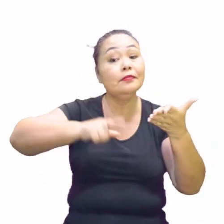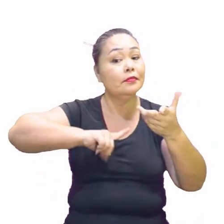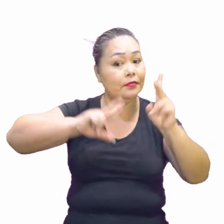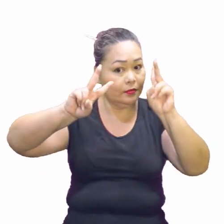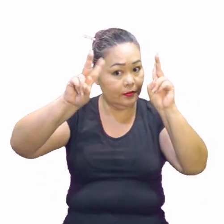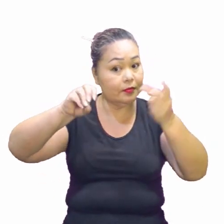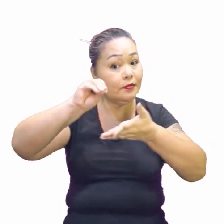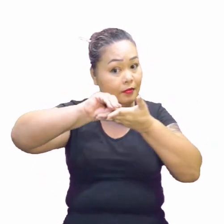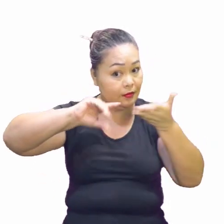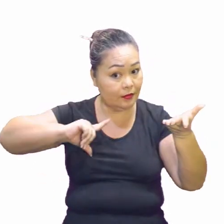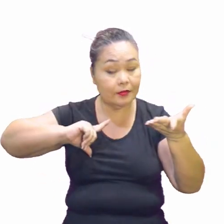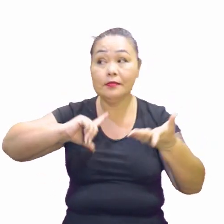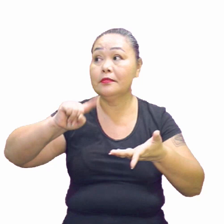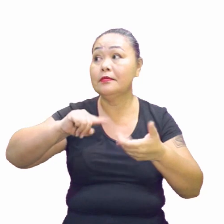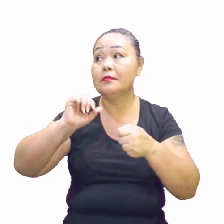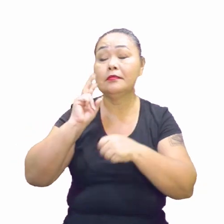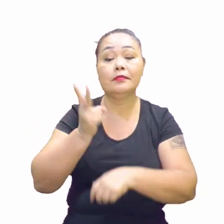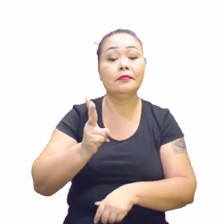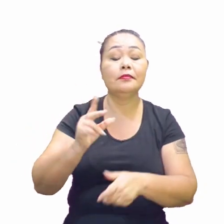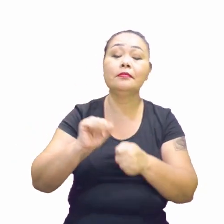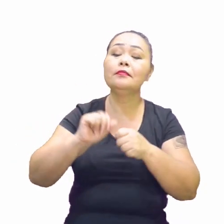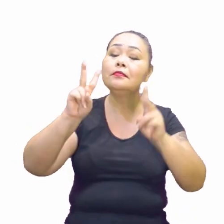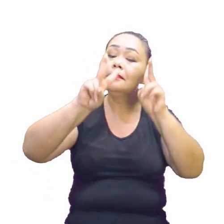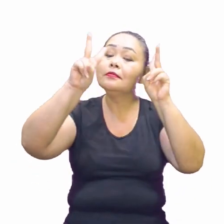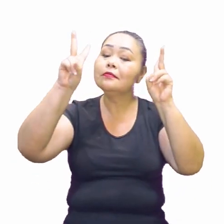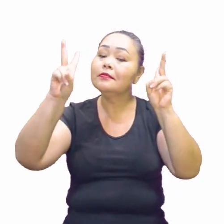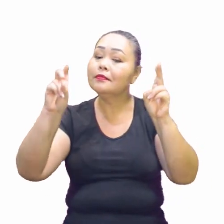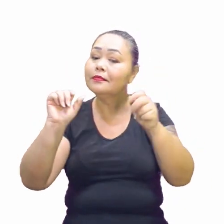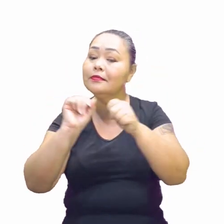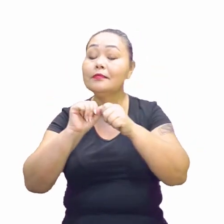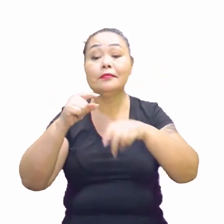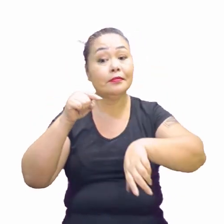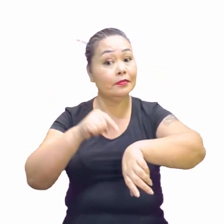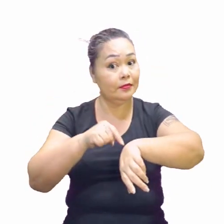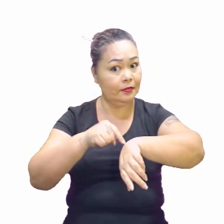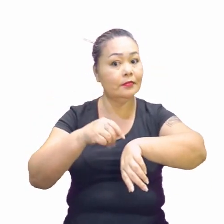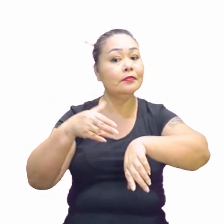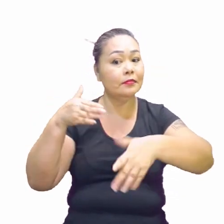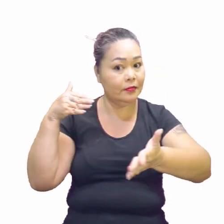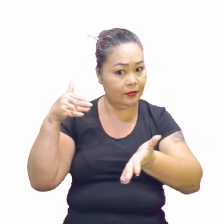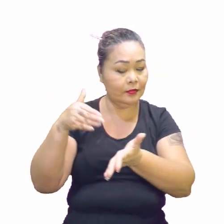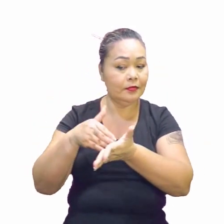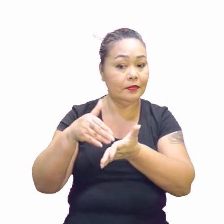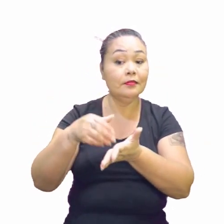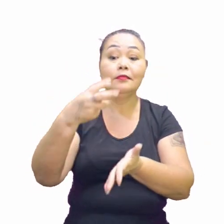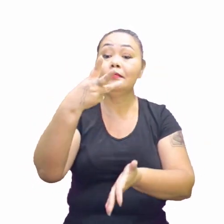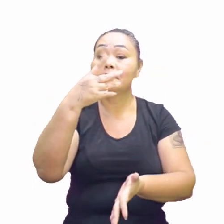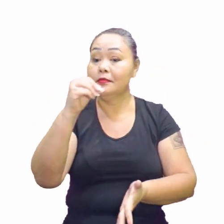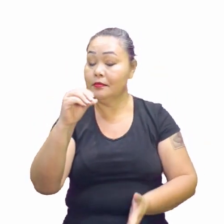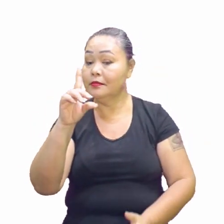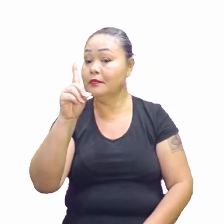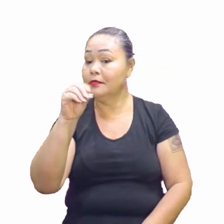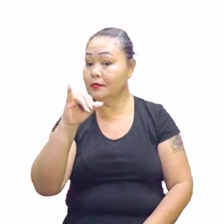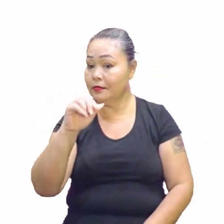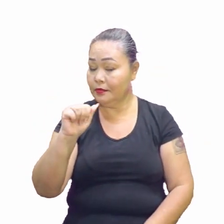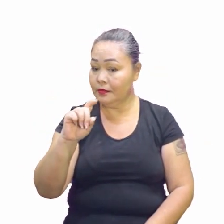vocês mandarem. E tem, sempre o tema tem um prazo, né? 30